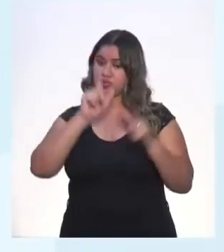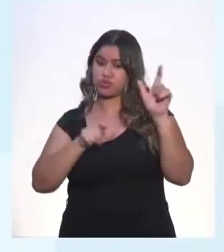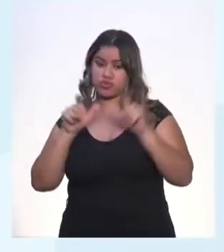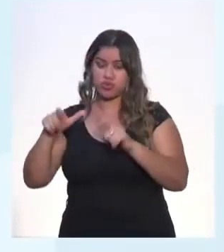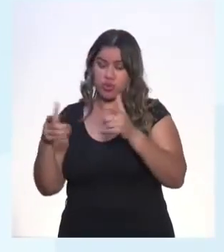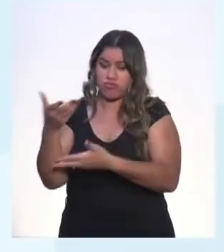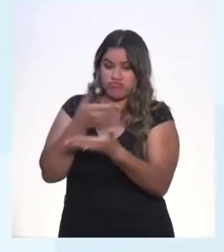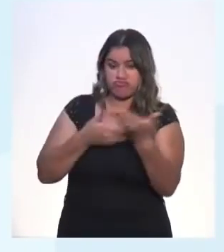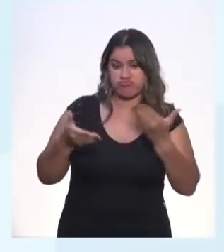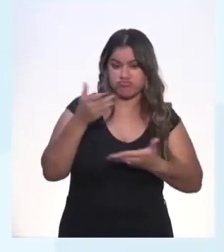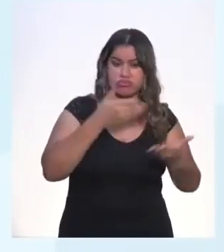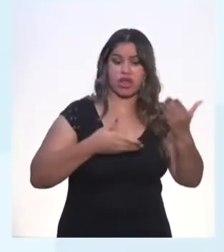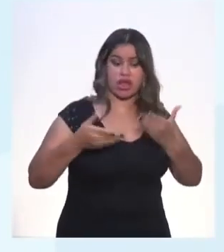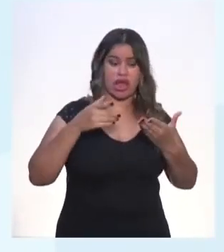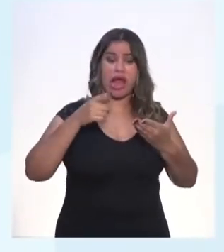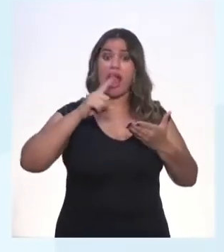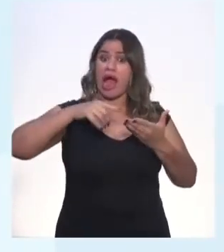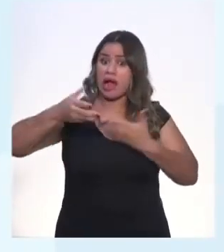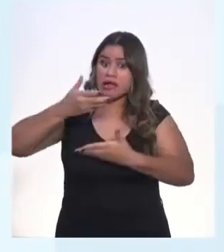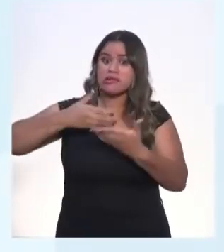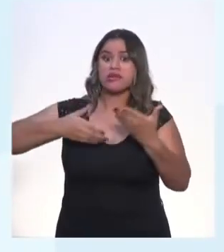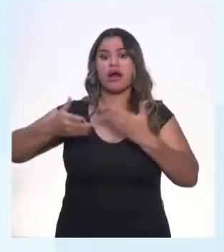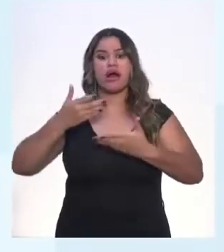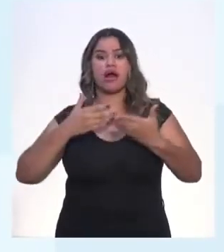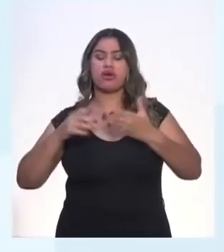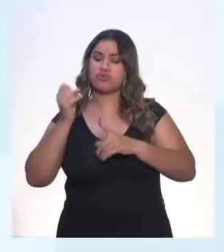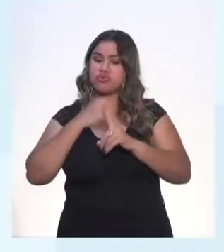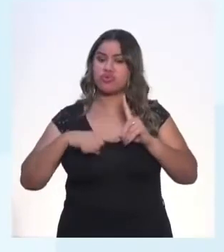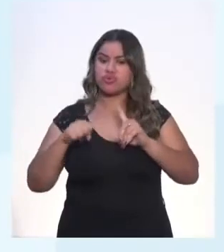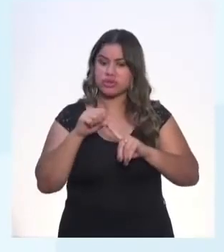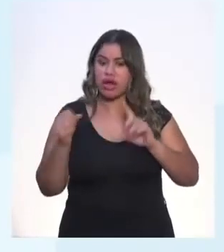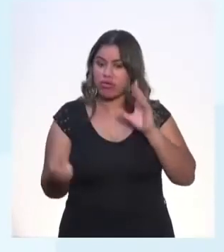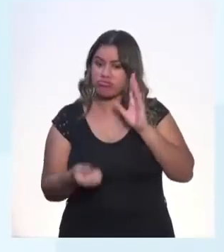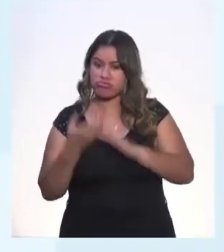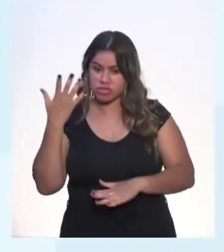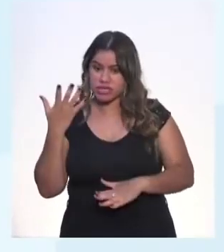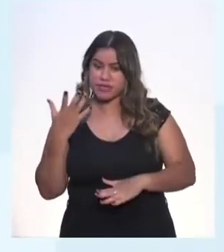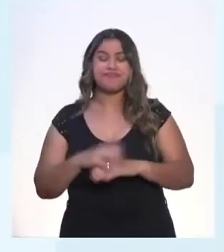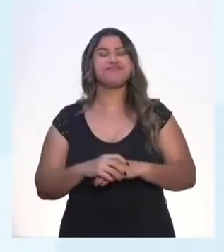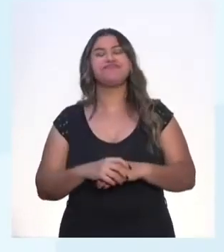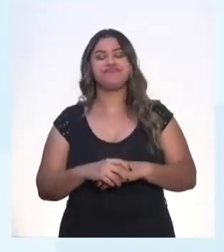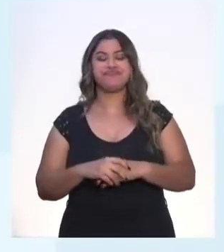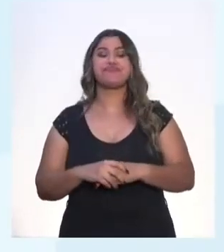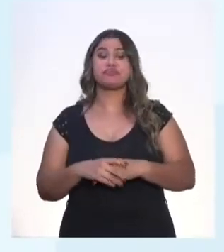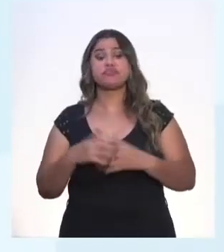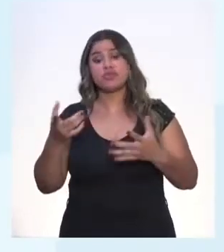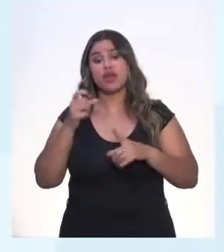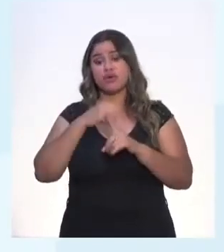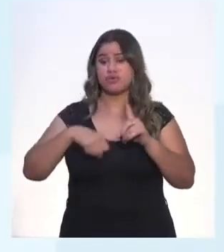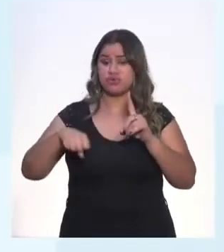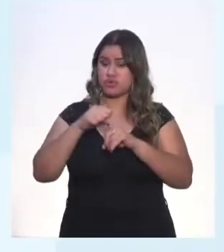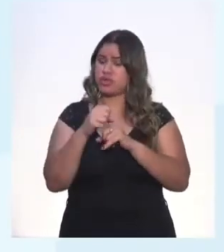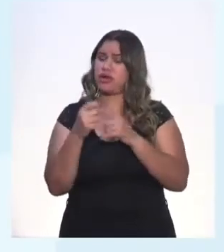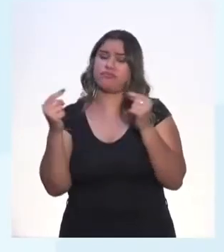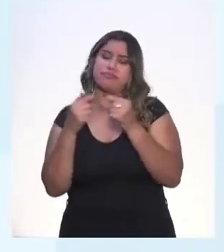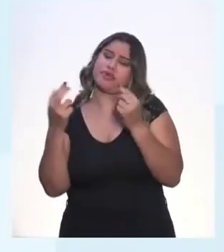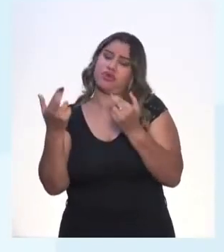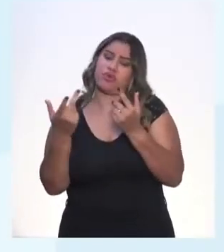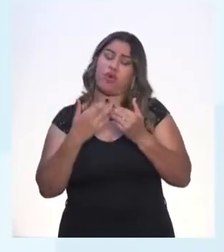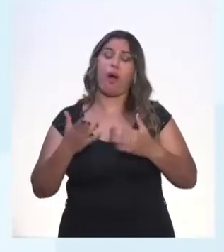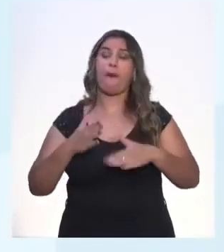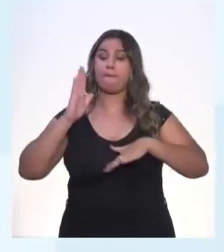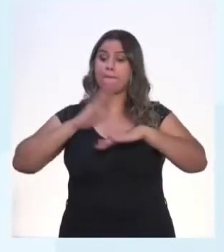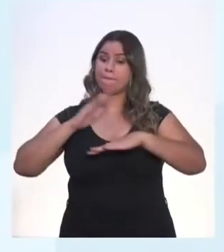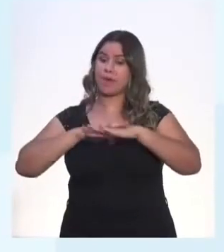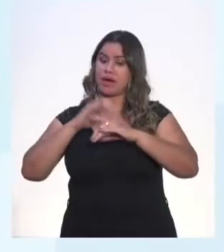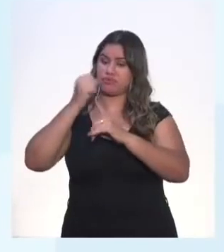pessoas, são essas relações que constroem a nossa sociedade. Né? Então, se a gente for pensar, a sociedade funciona dessa mesma maneira. A gente